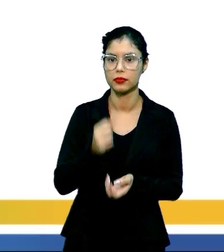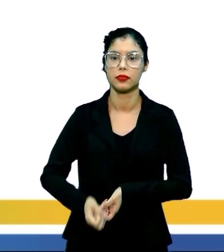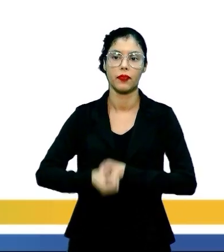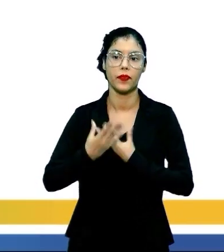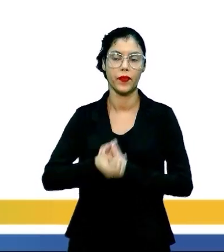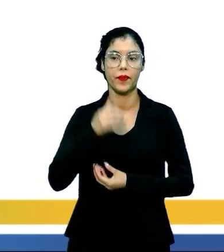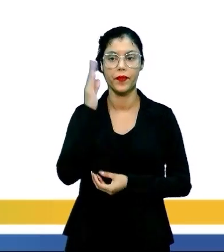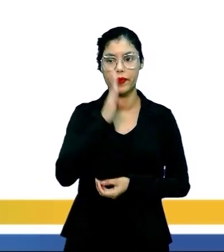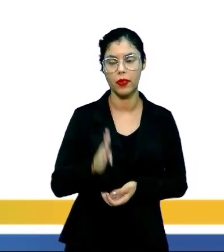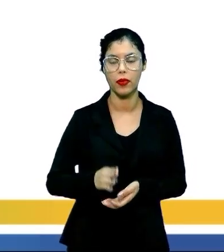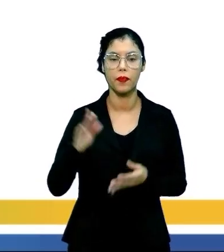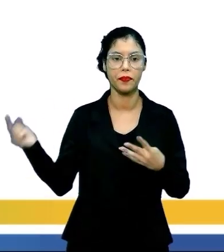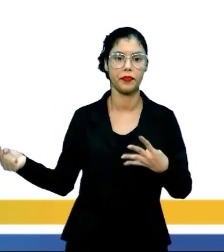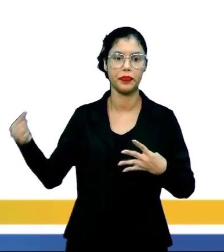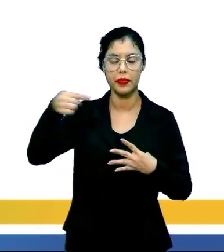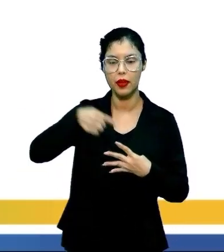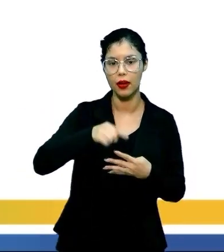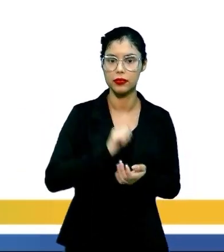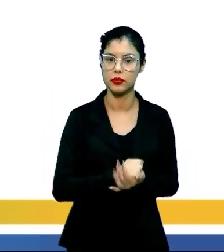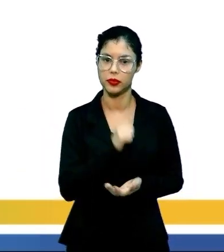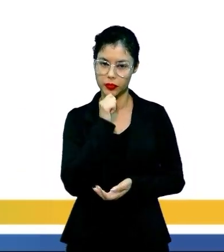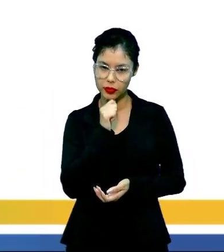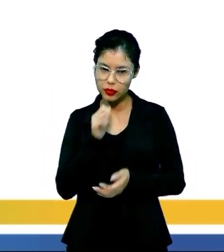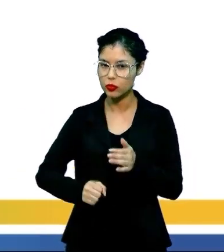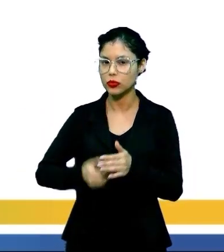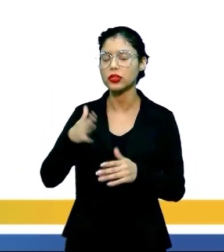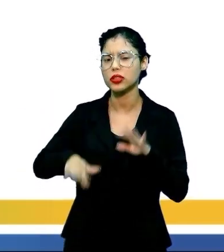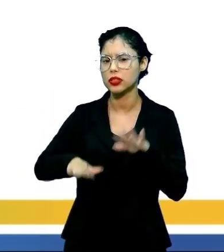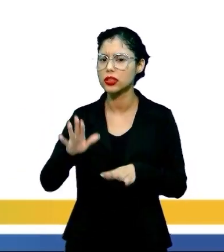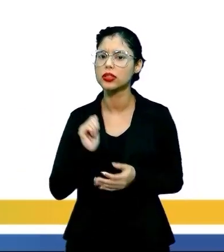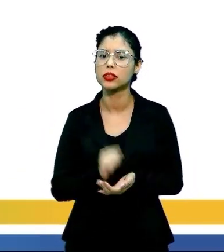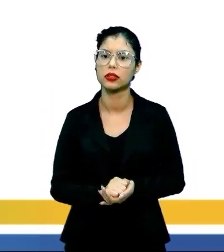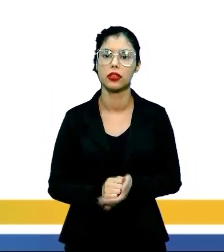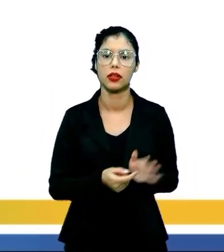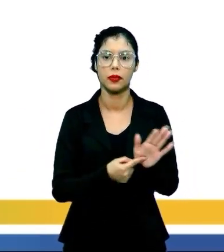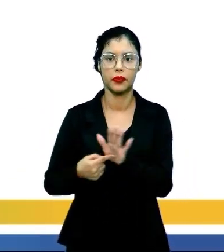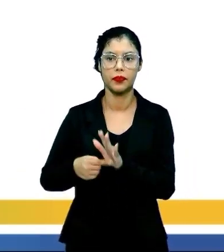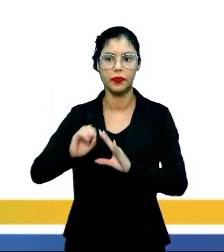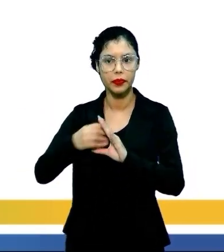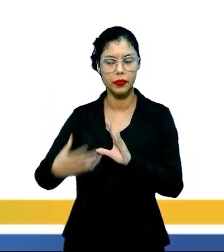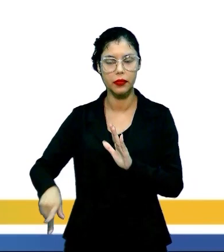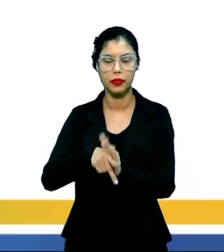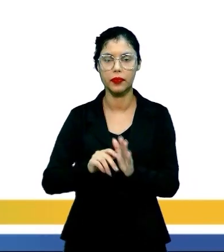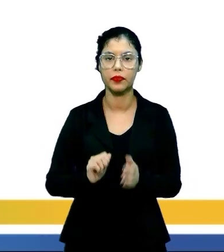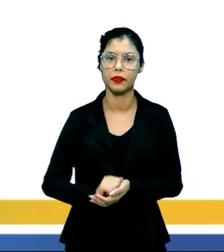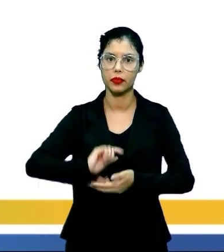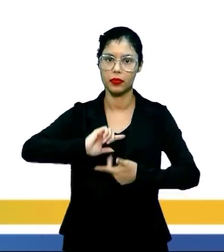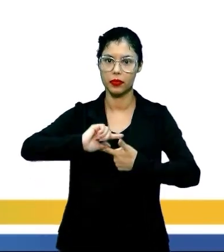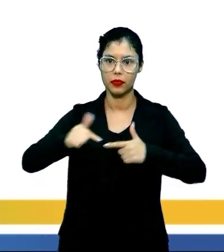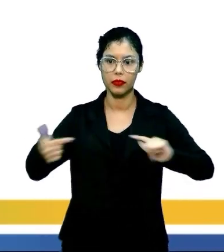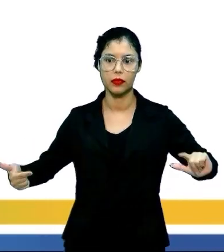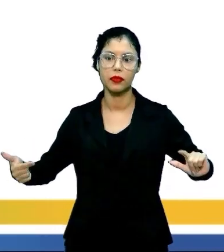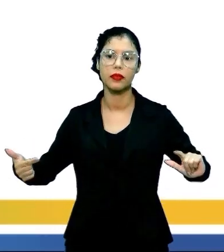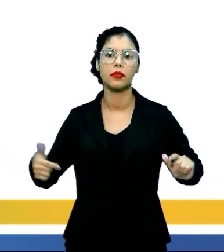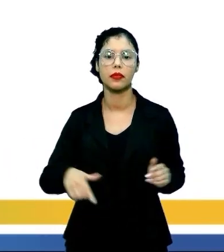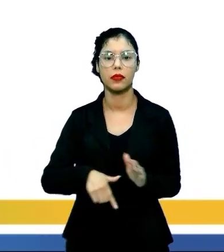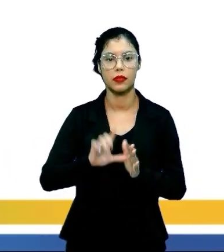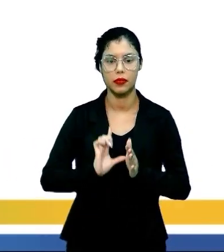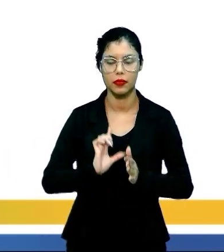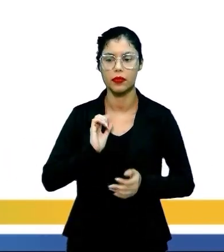poetas brasileiros simbolistas, embora muitas vezes sua obra apresente características pré-modernas.